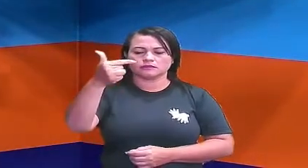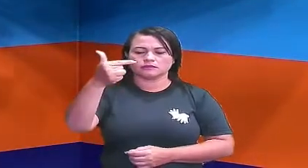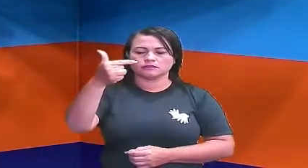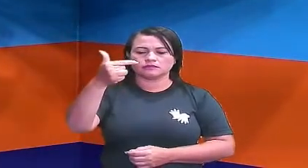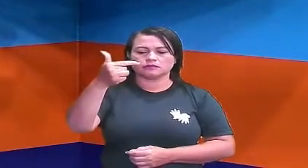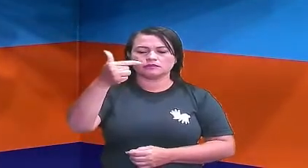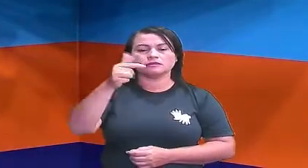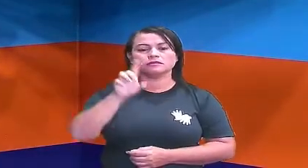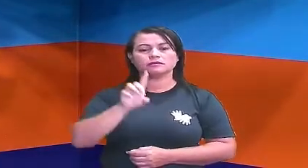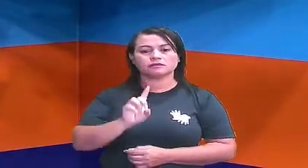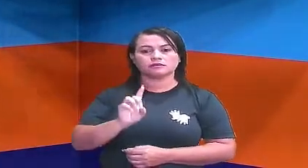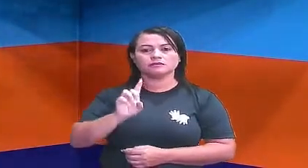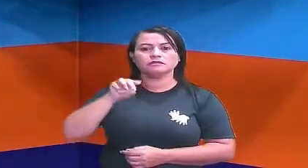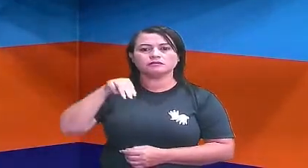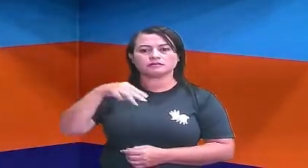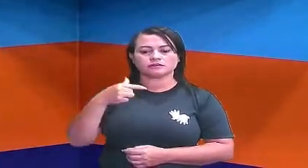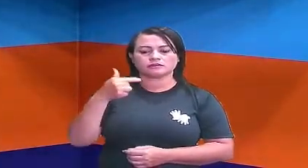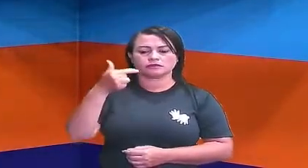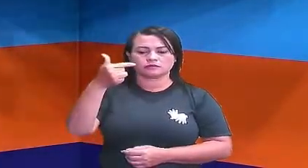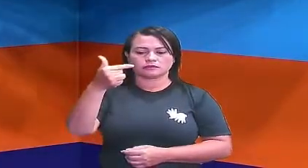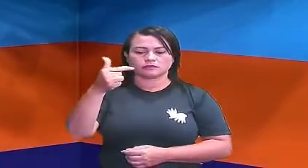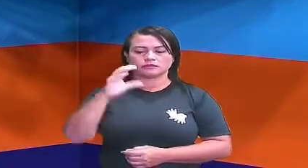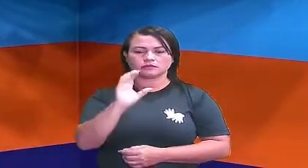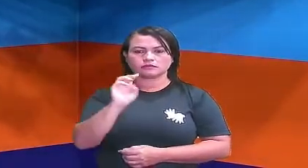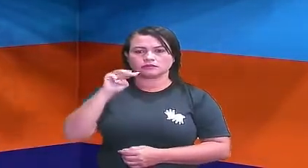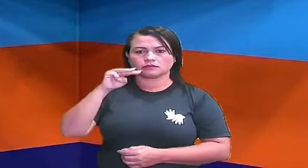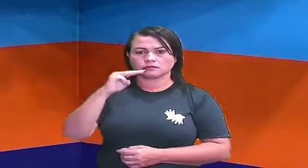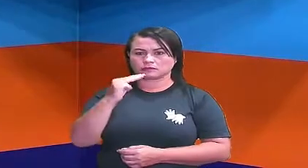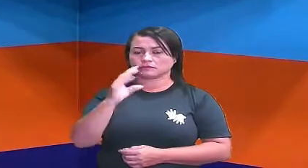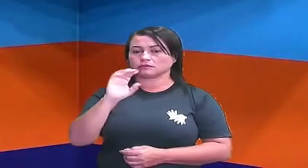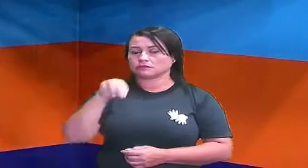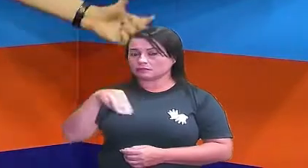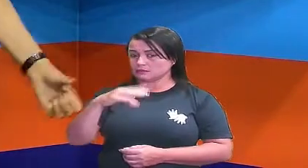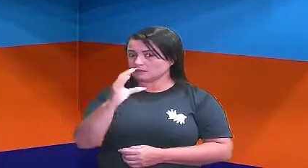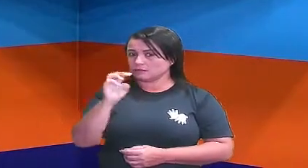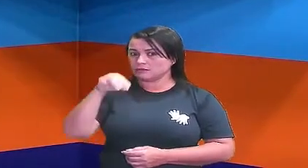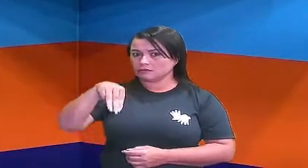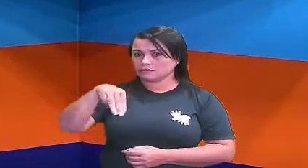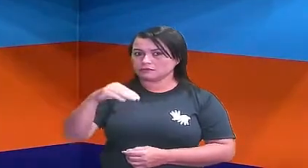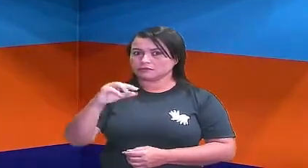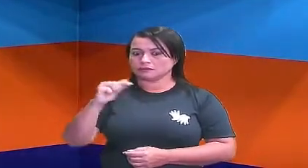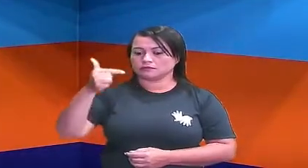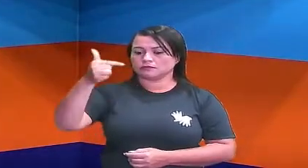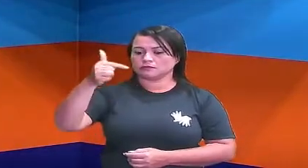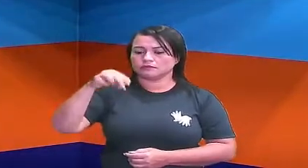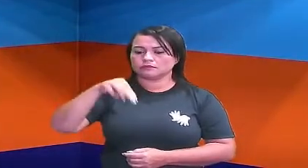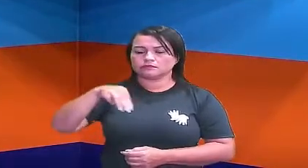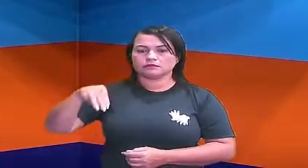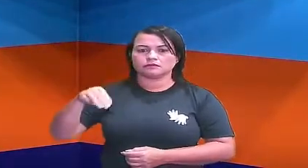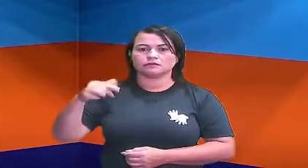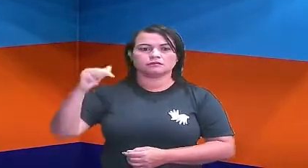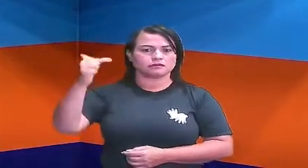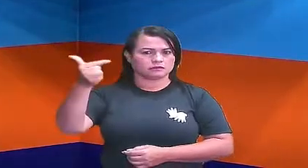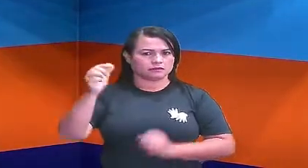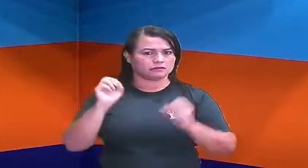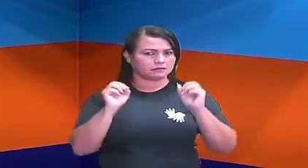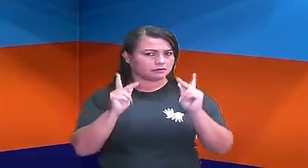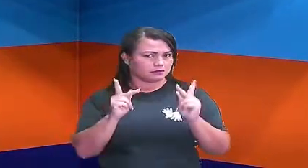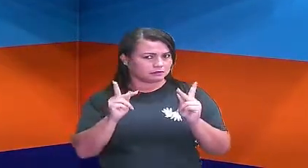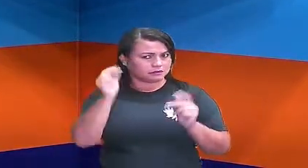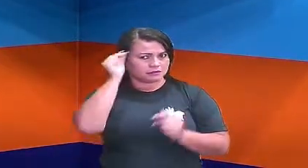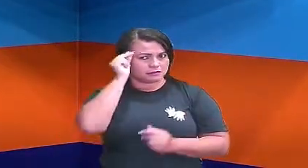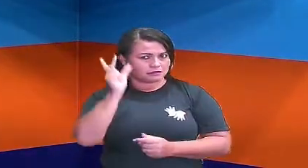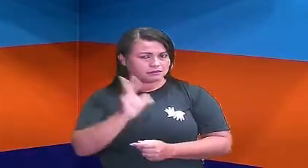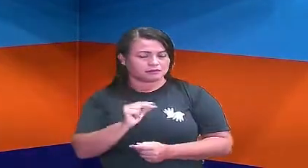submúltiplos, decímetro quadrado, centímetro quadrado e milímetro quadrado, ok? Então, se liga